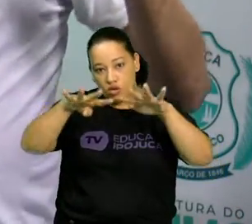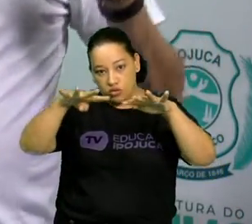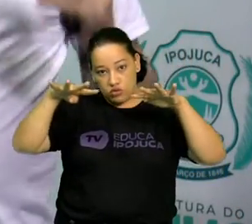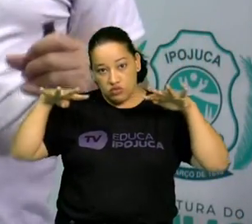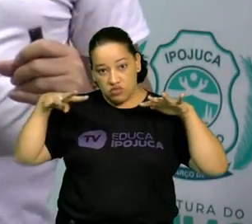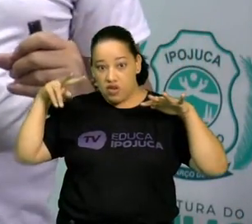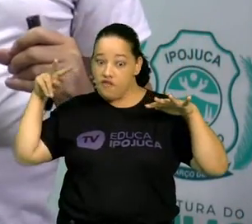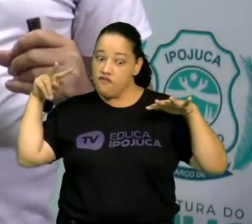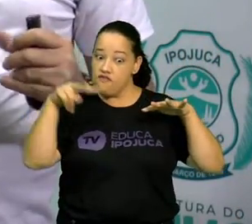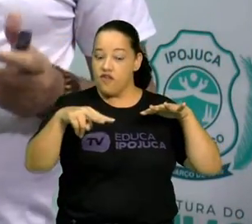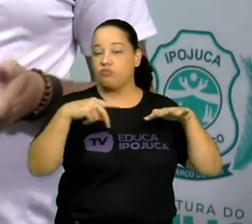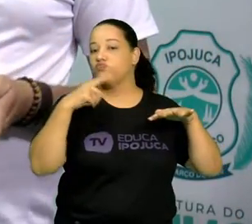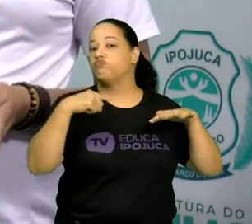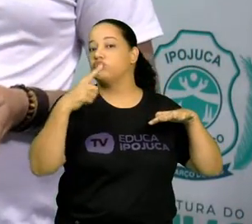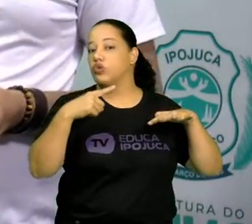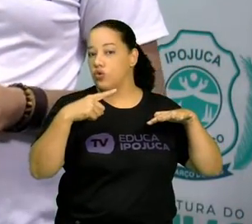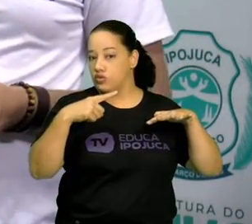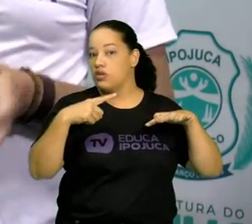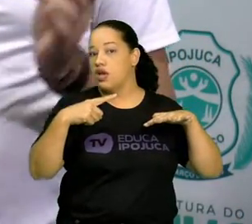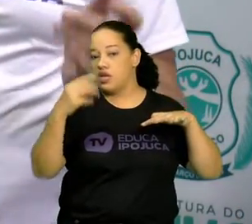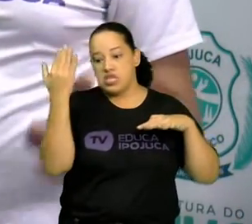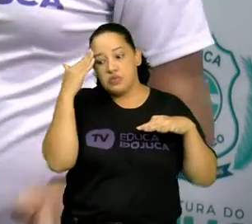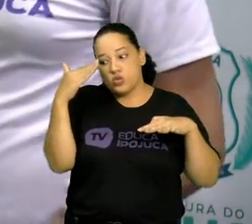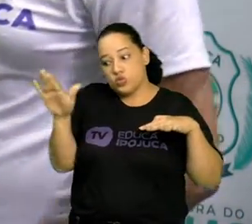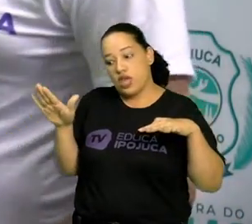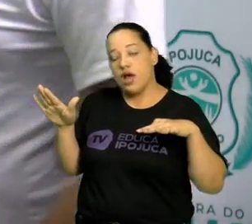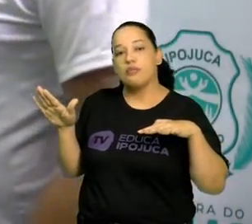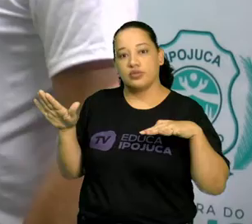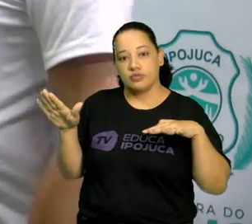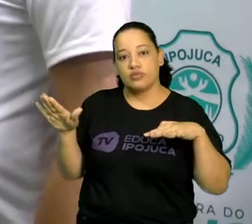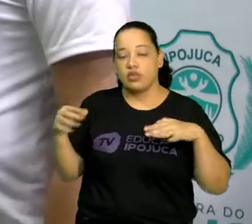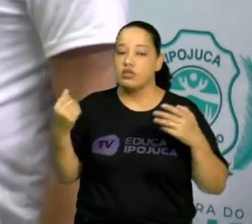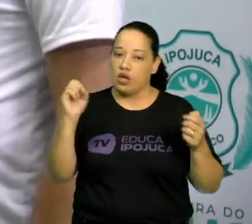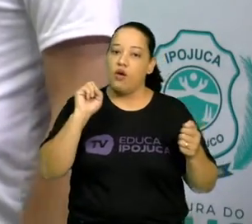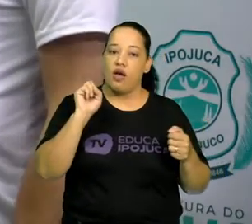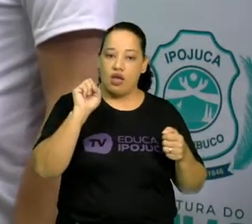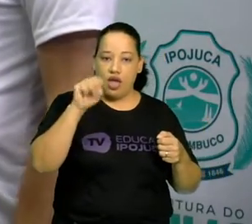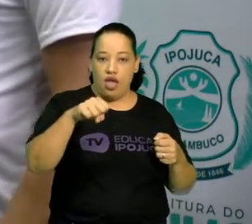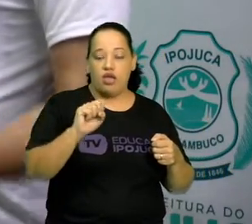sabem que estão sendo vistos pelo público. Isso é a quarta parede, ok?